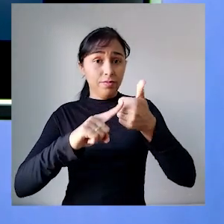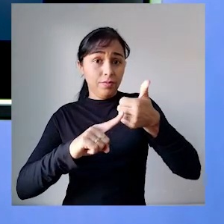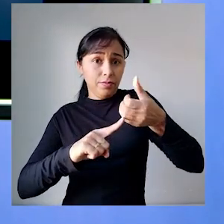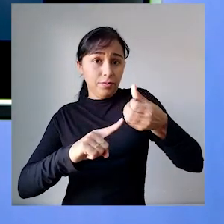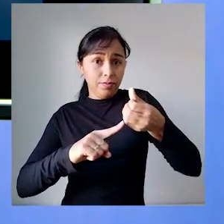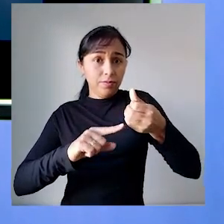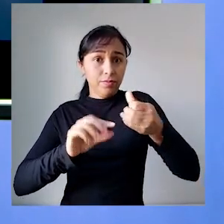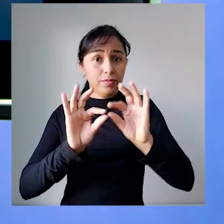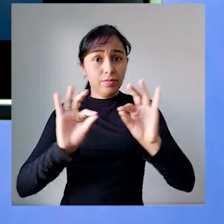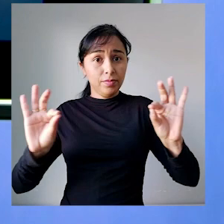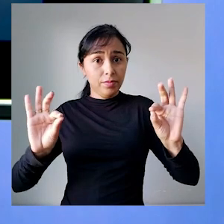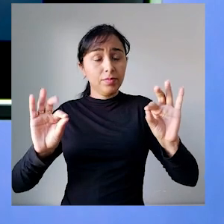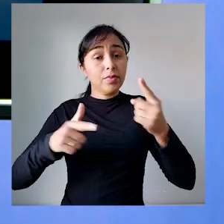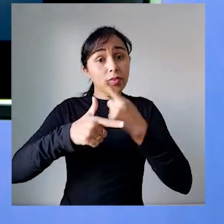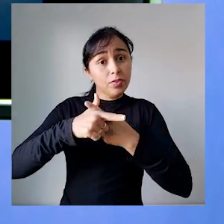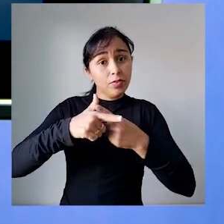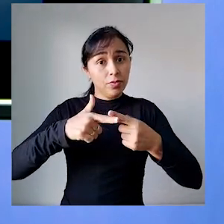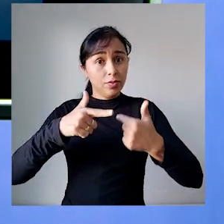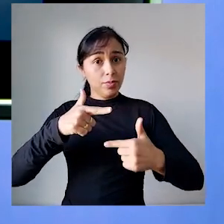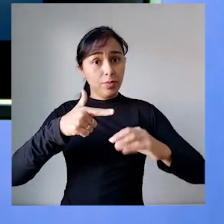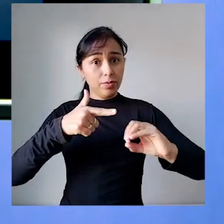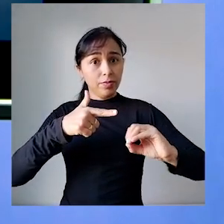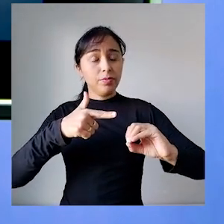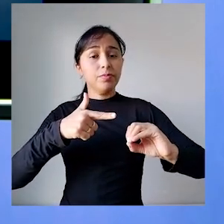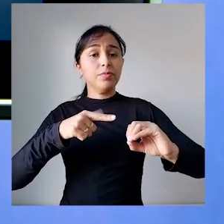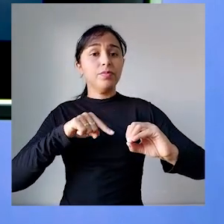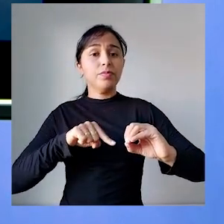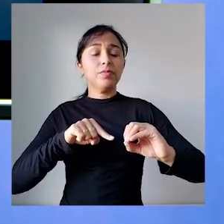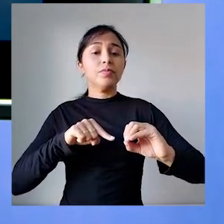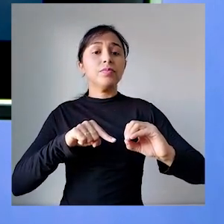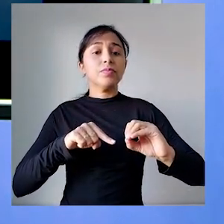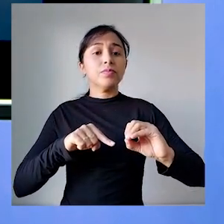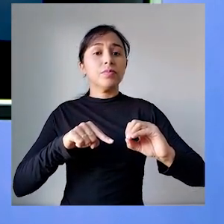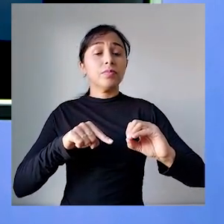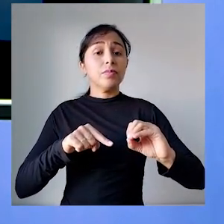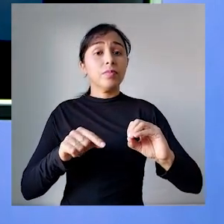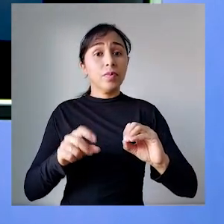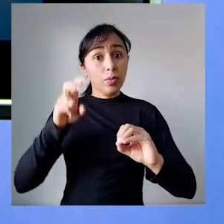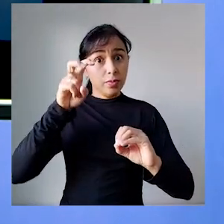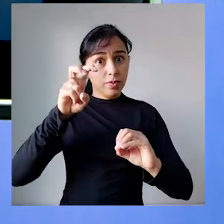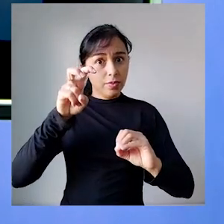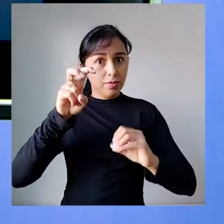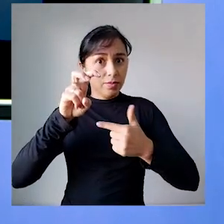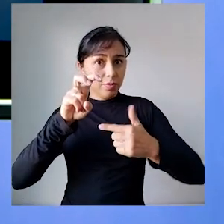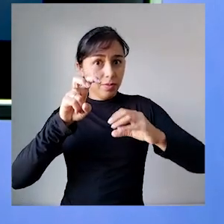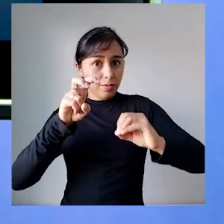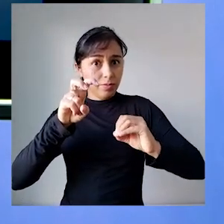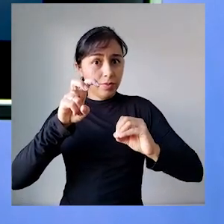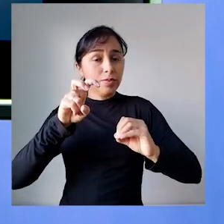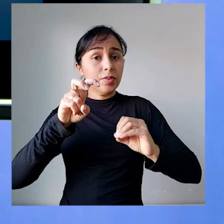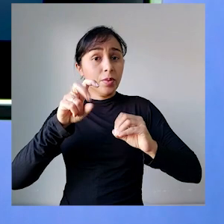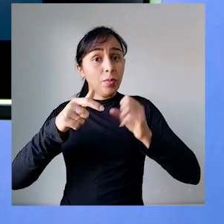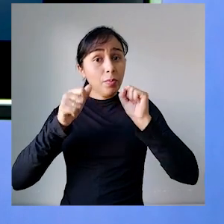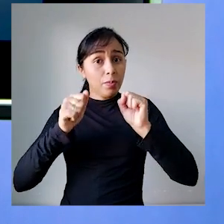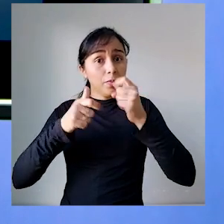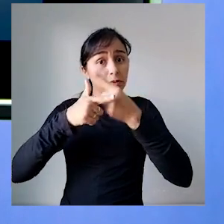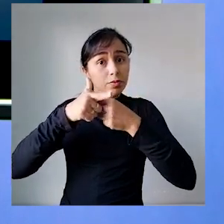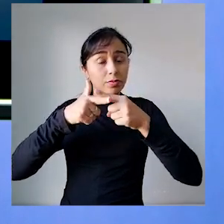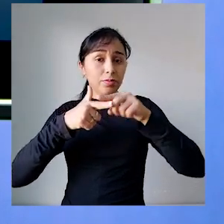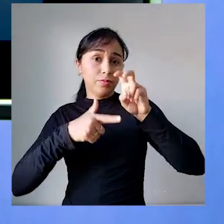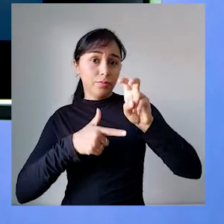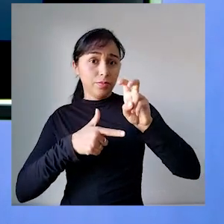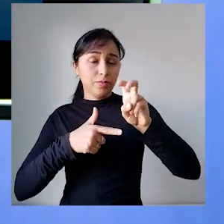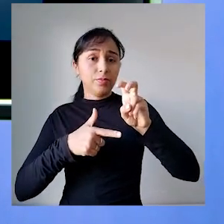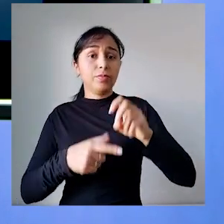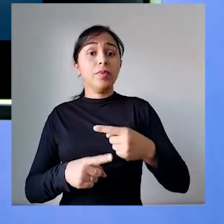16 dividido por 20. E aí, posso simplificar o 5 e o 20 por 5.